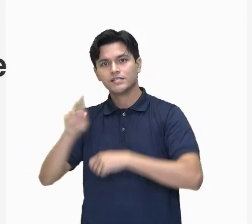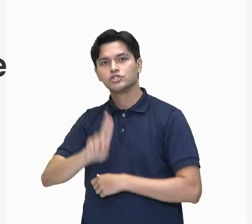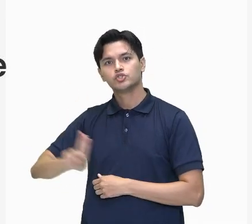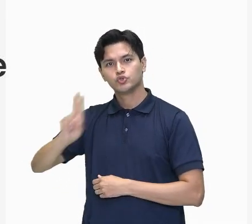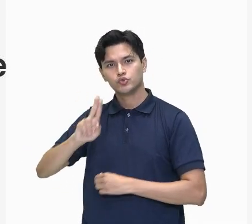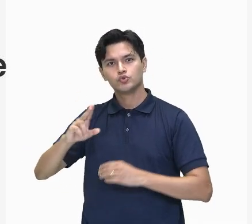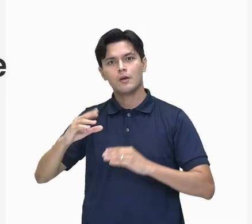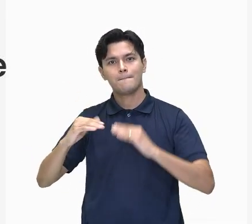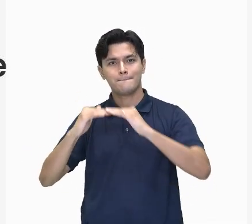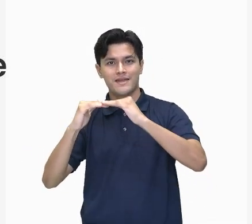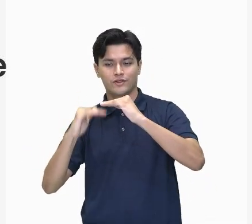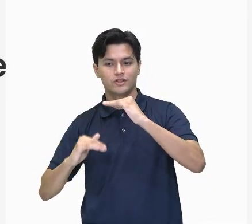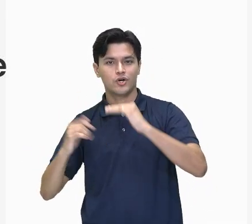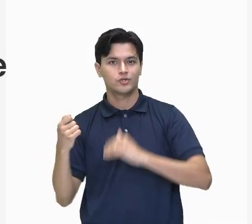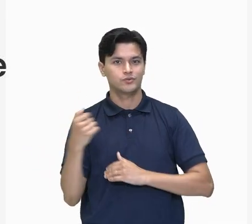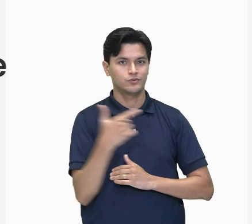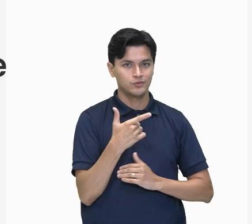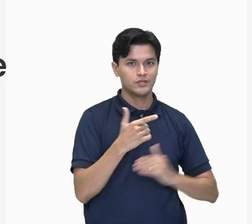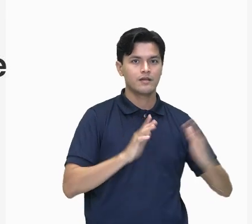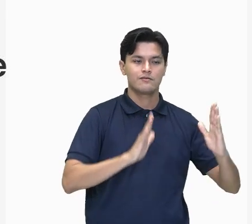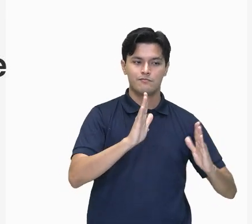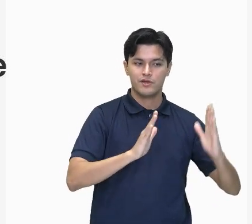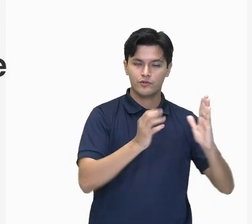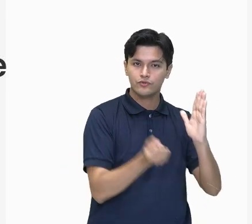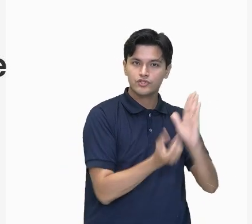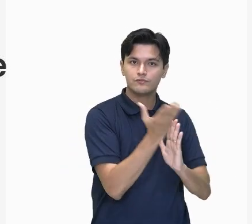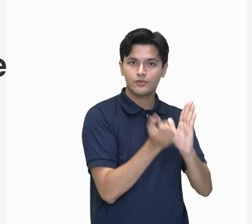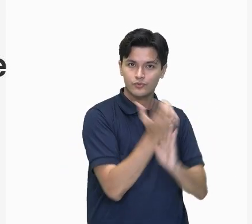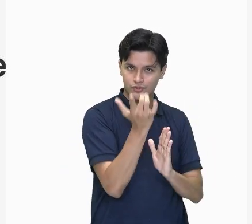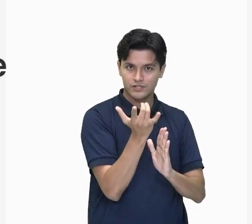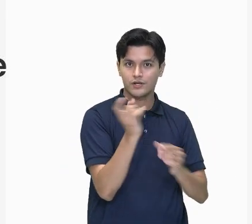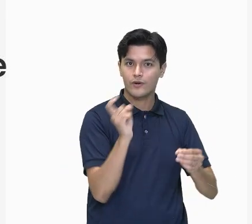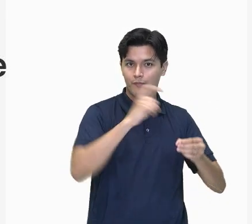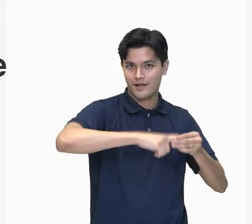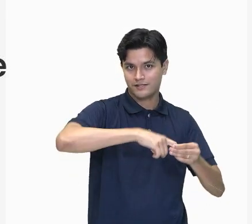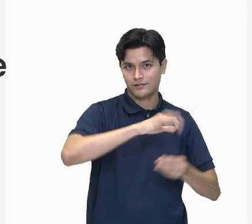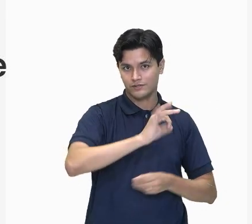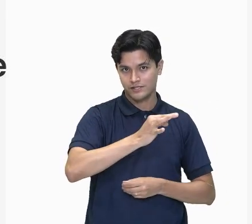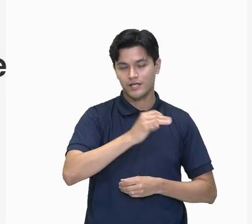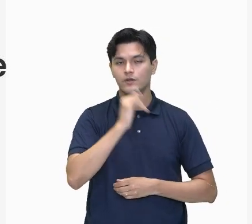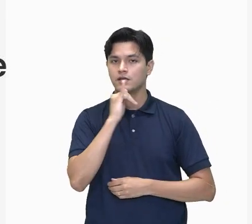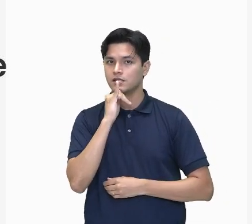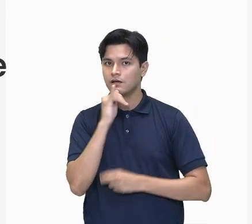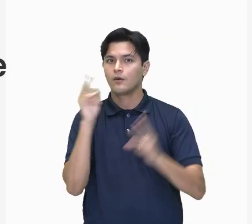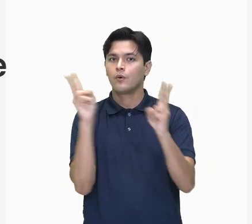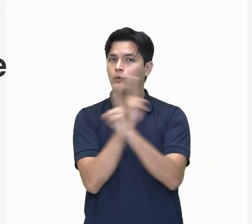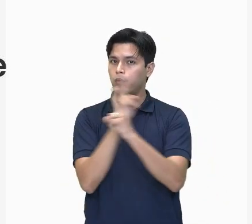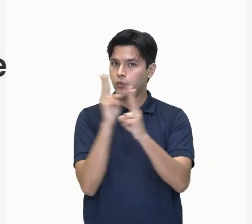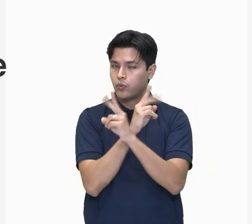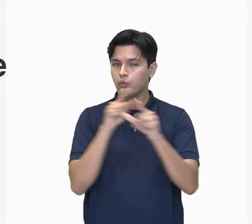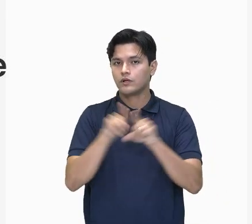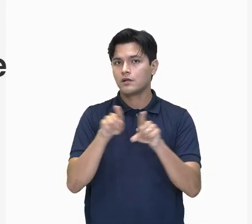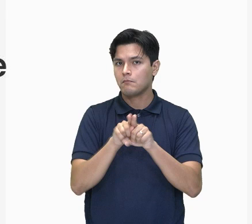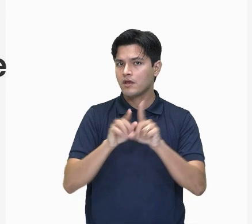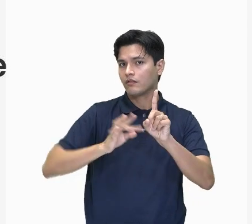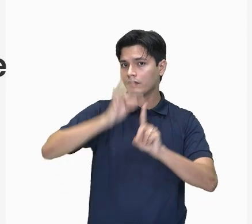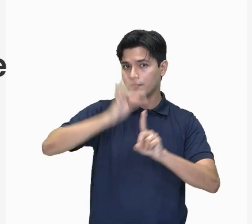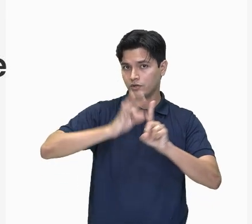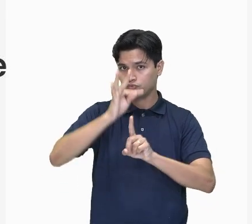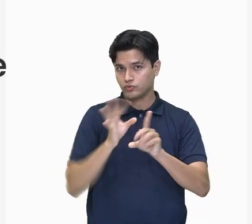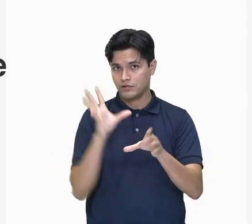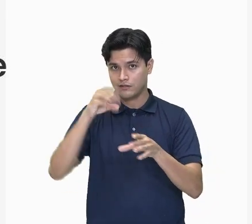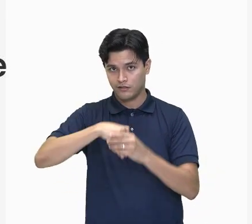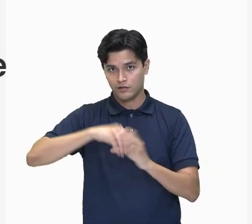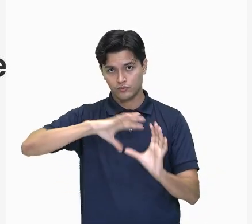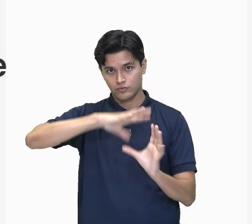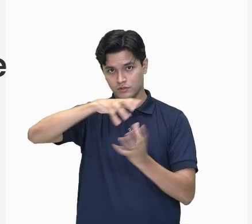Como exemplo, temos o vento, a temperatura interna da Terra, o sol, a água e a